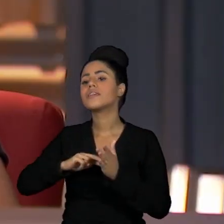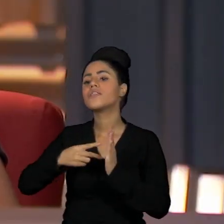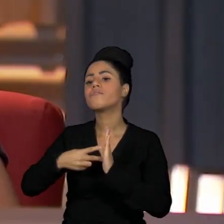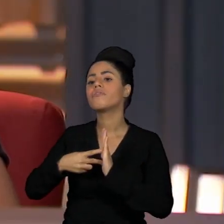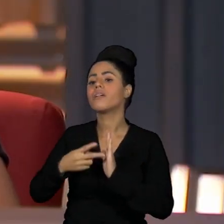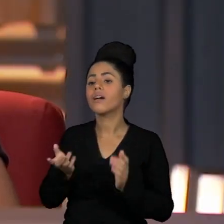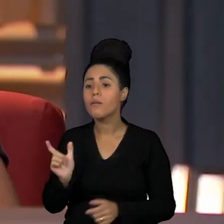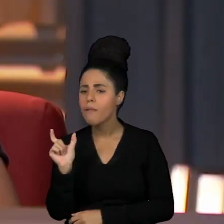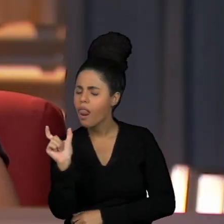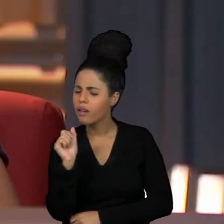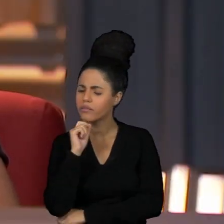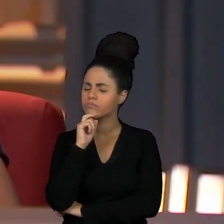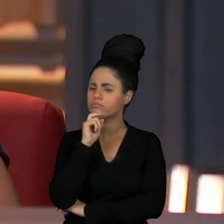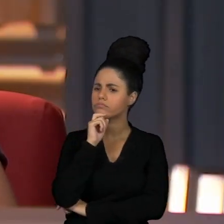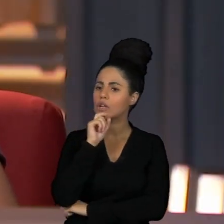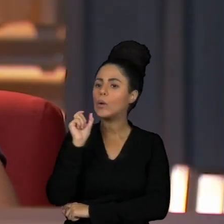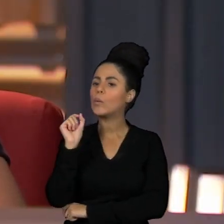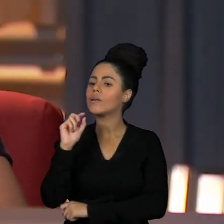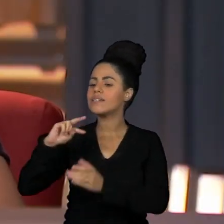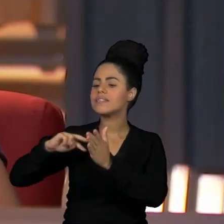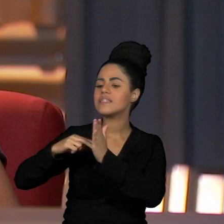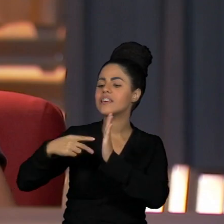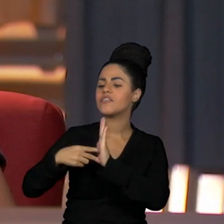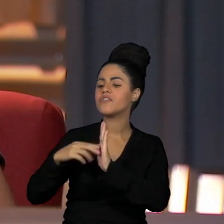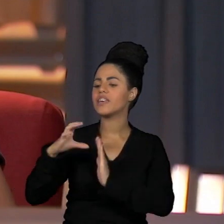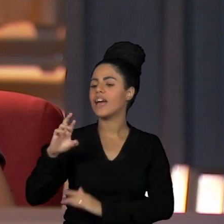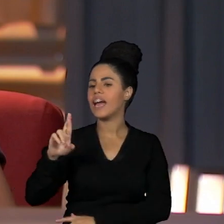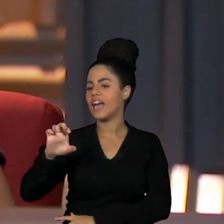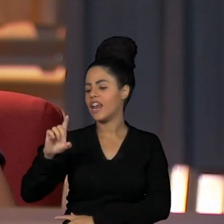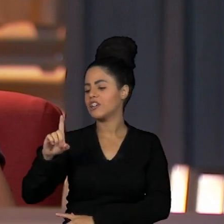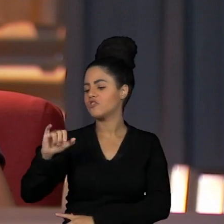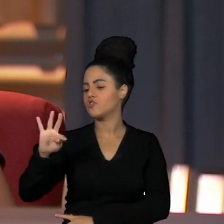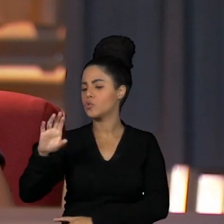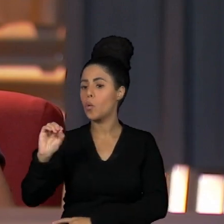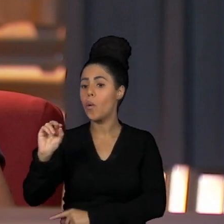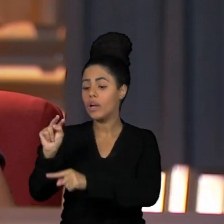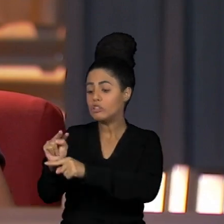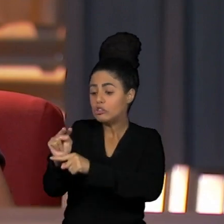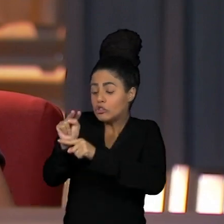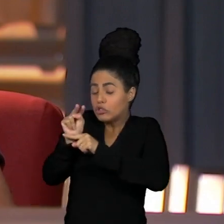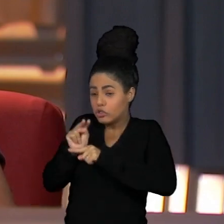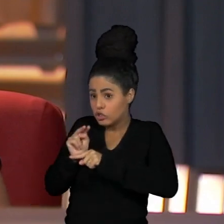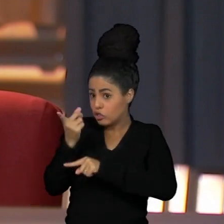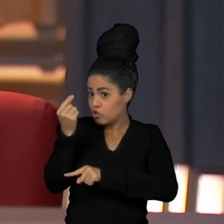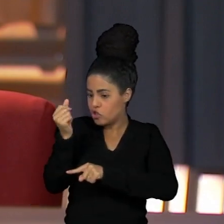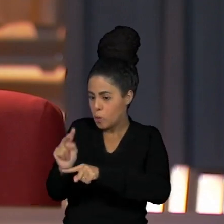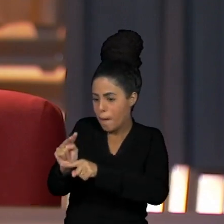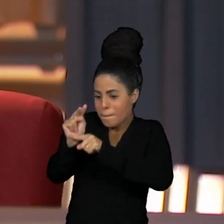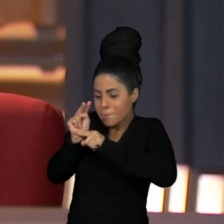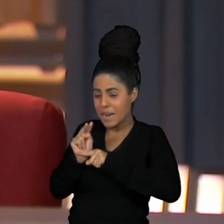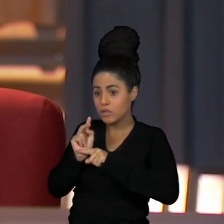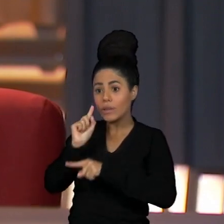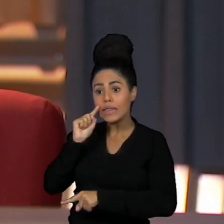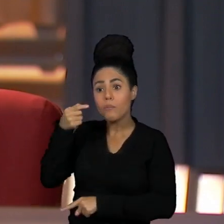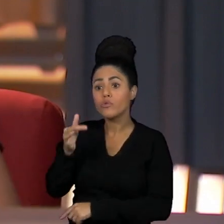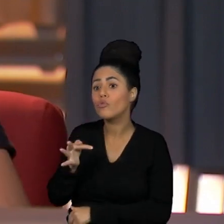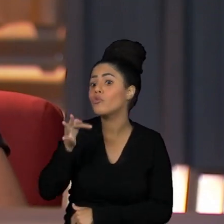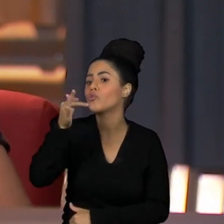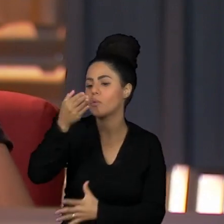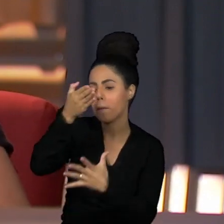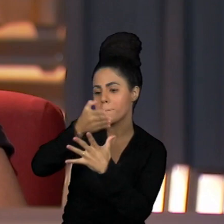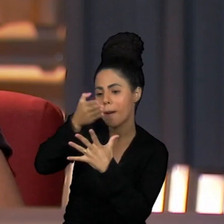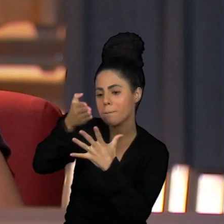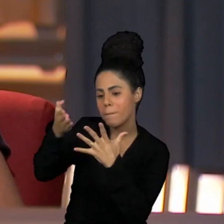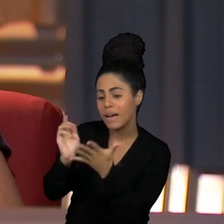você pega emprestado de alguém, né? Nesse caso aqui de um banco. E a partir daquele momento você tem uma dívida porque alguém te emprestou o